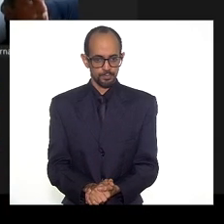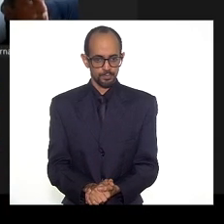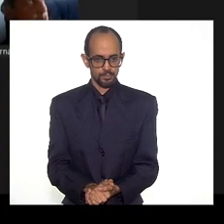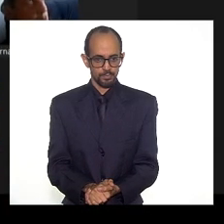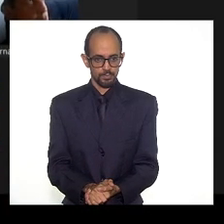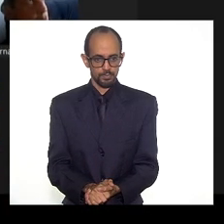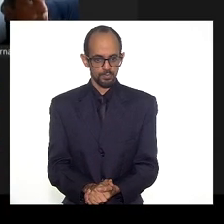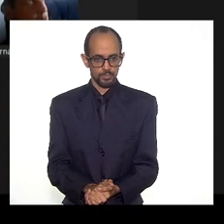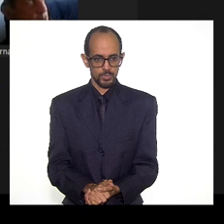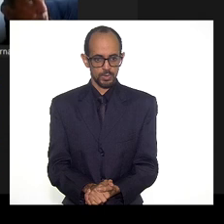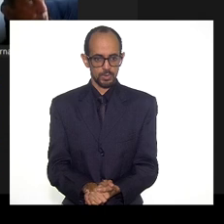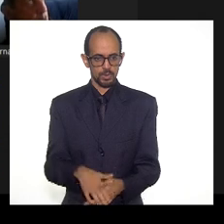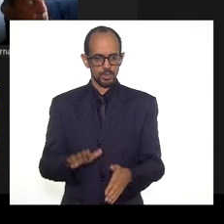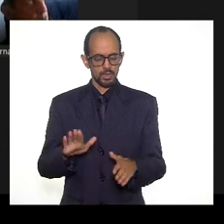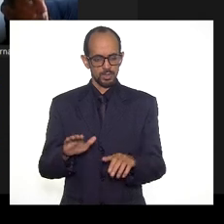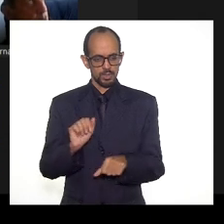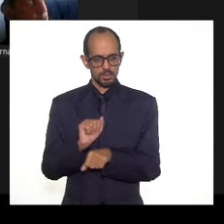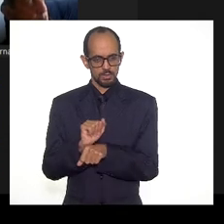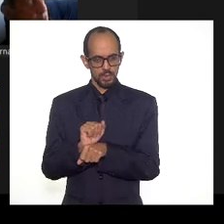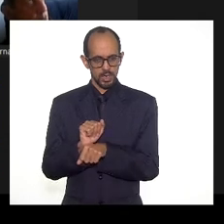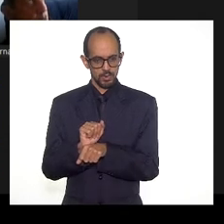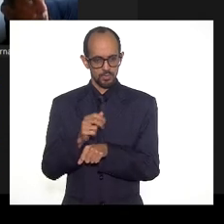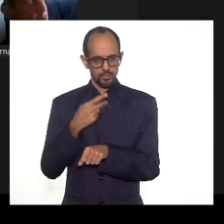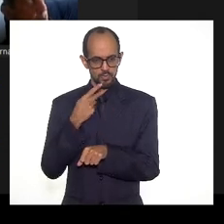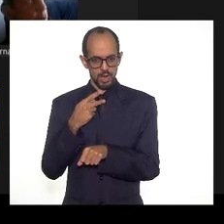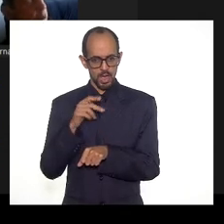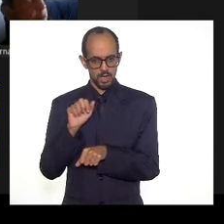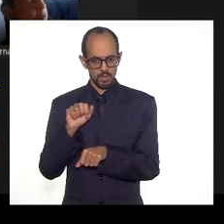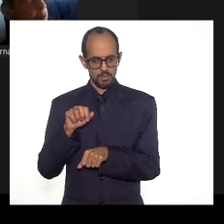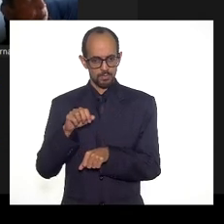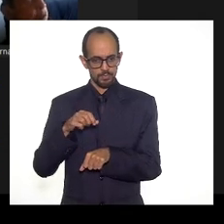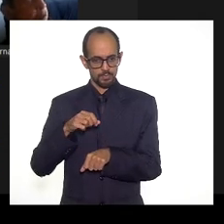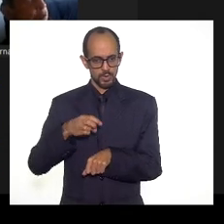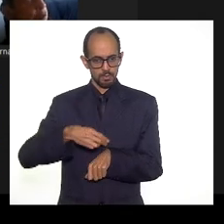favor. Deixa eu dizer, deputado Márcio,